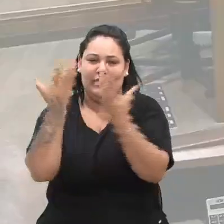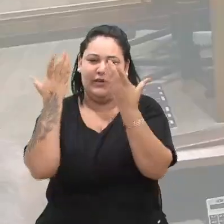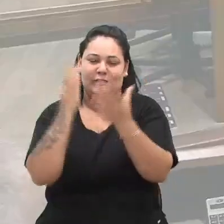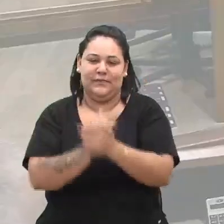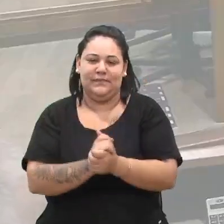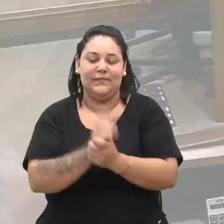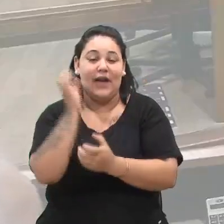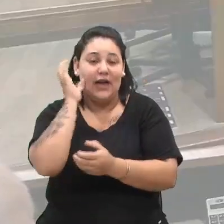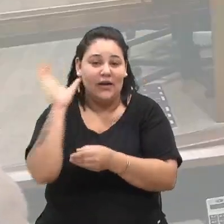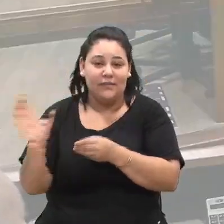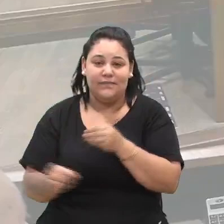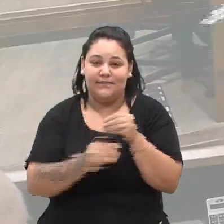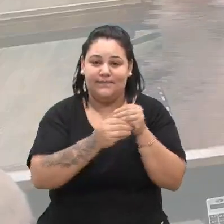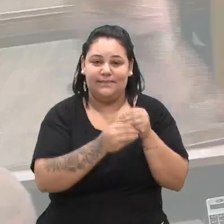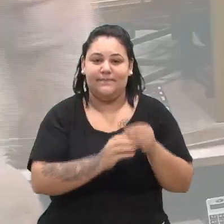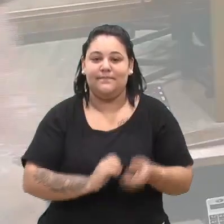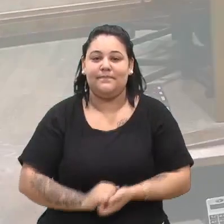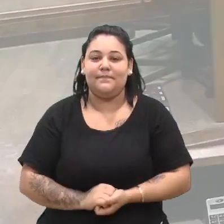Cadore?